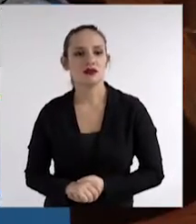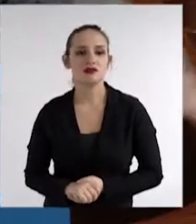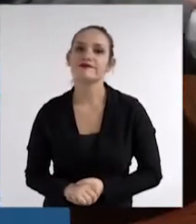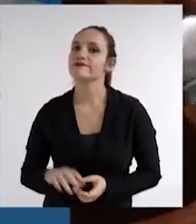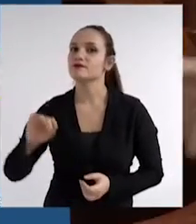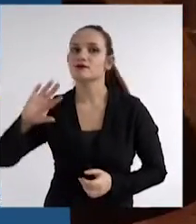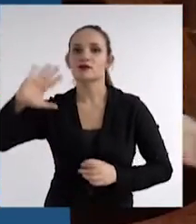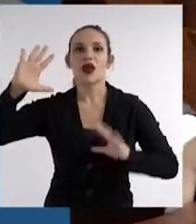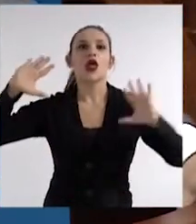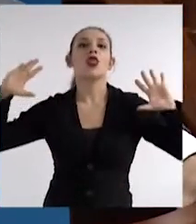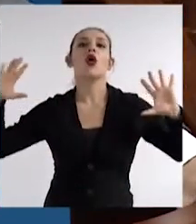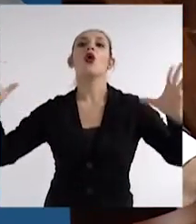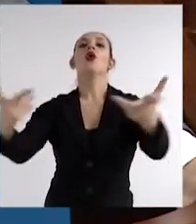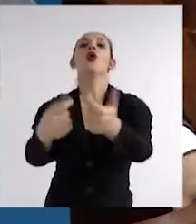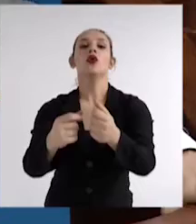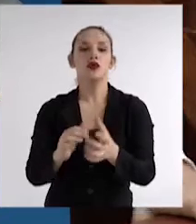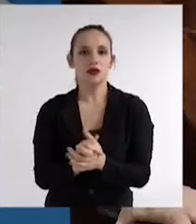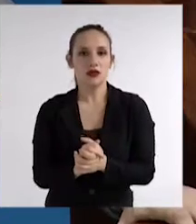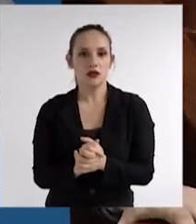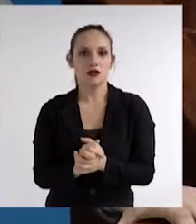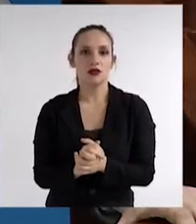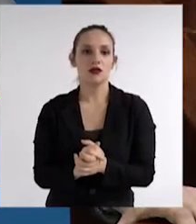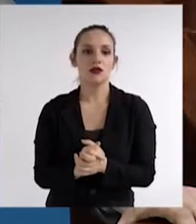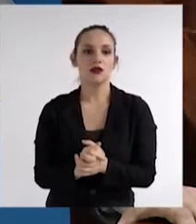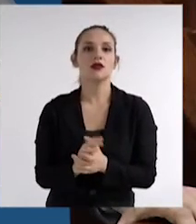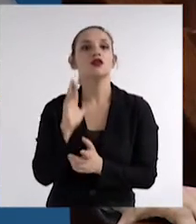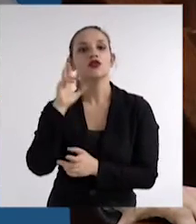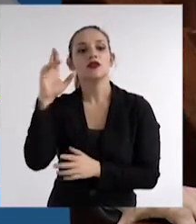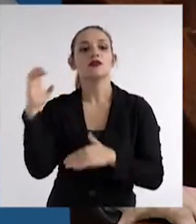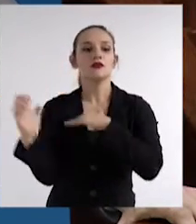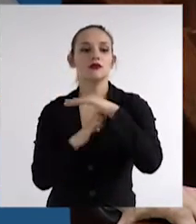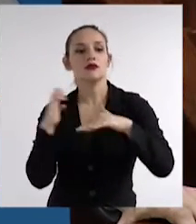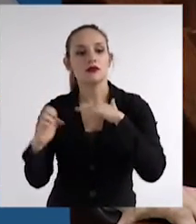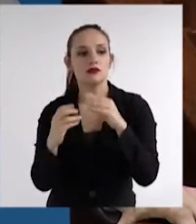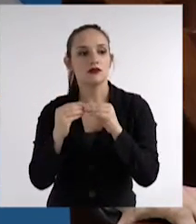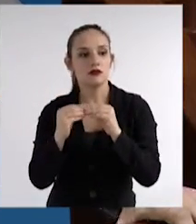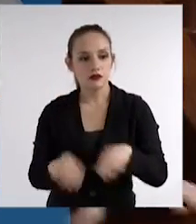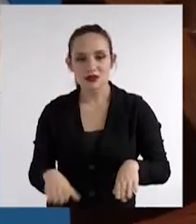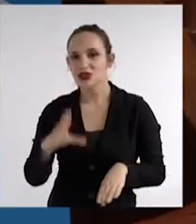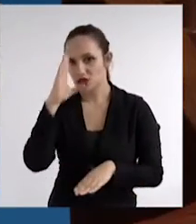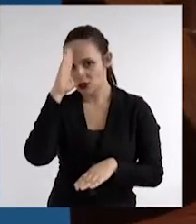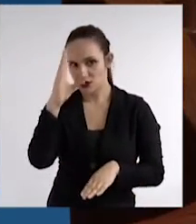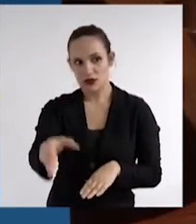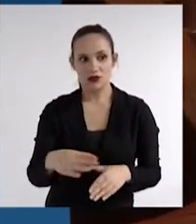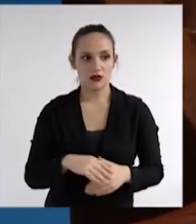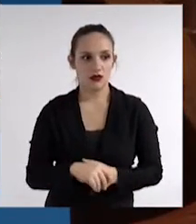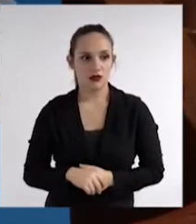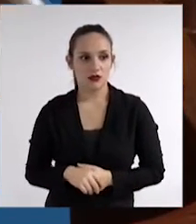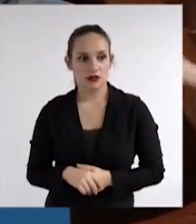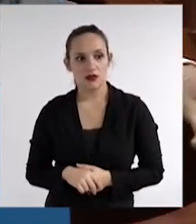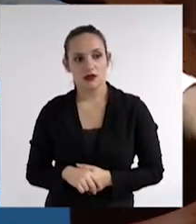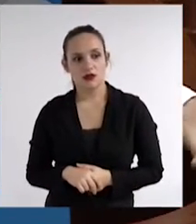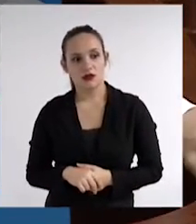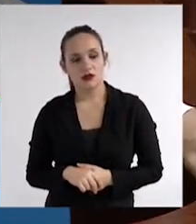acometido toda a classe, toda a cadeia produtiva, interferindo diretamente